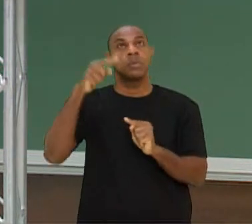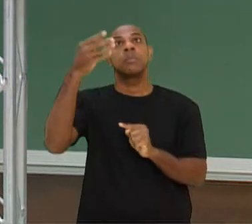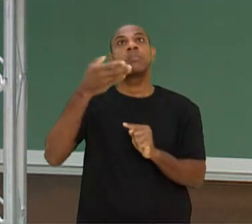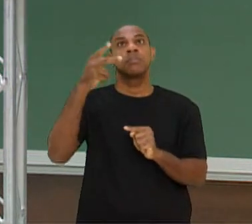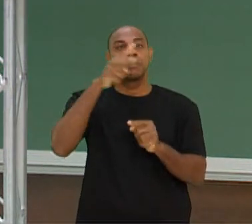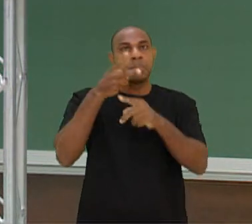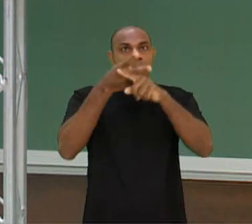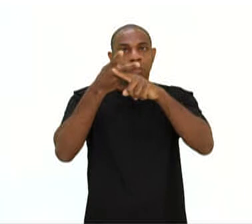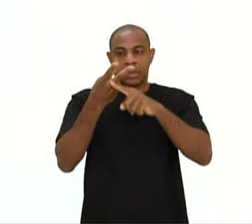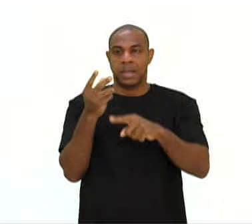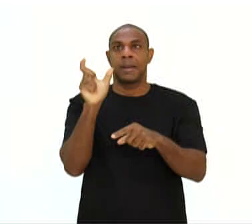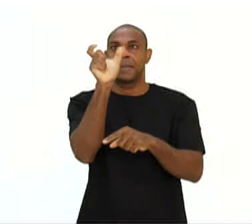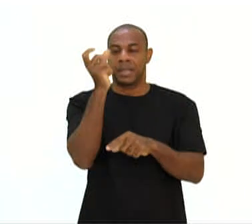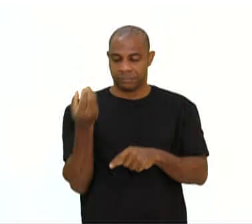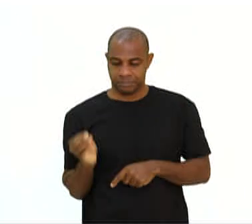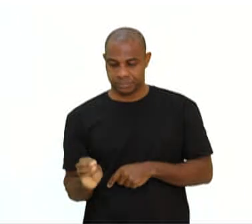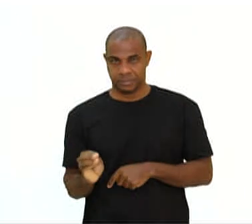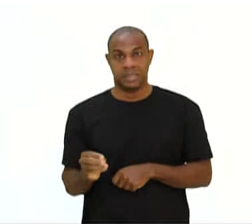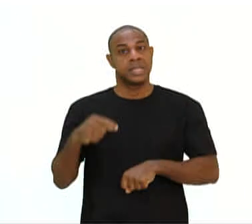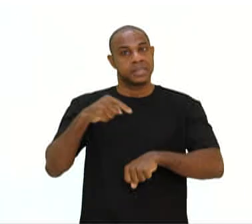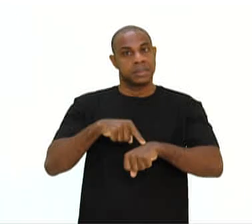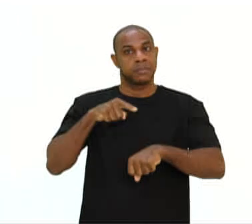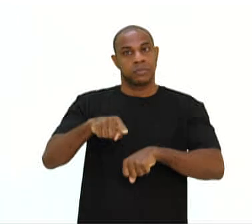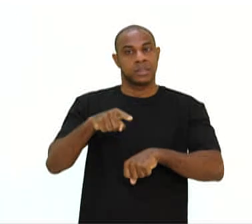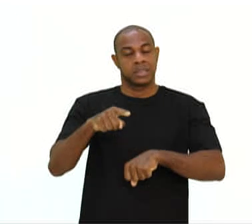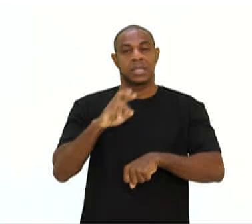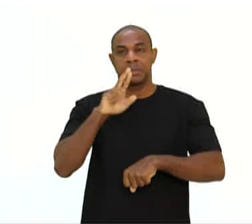tempinho para vocês, a gente já retorna.